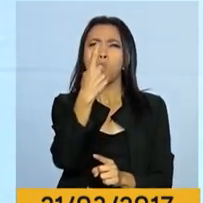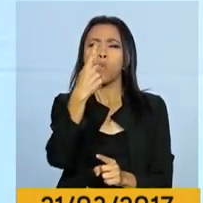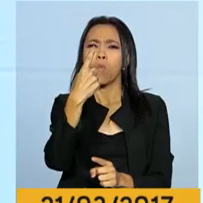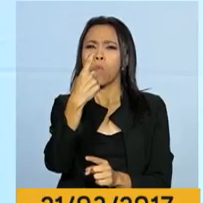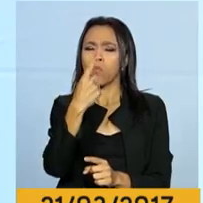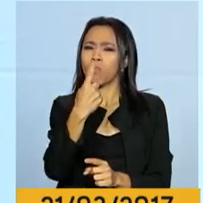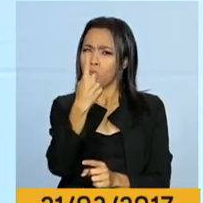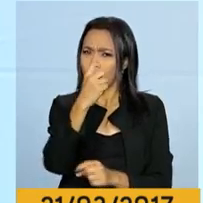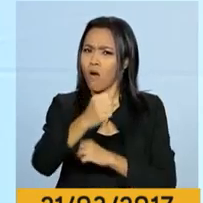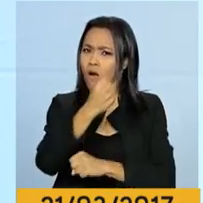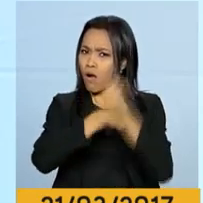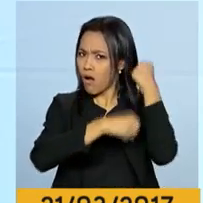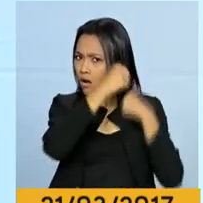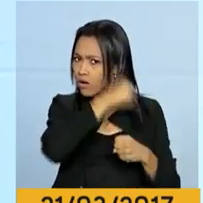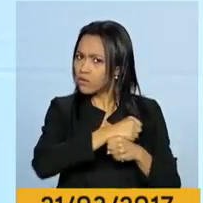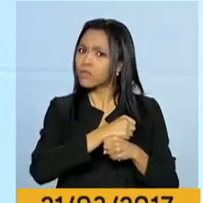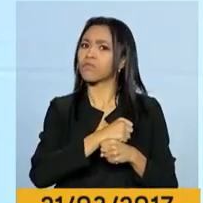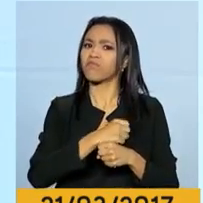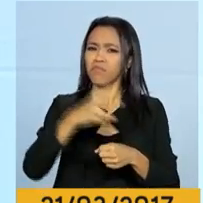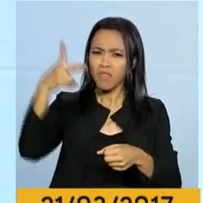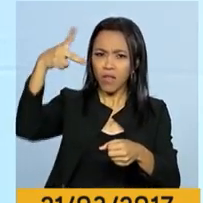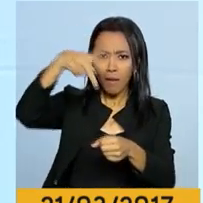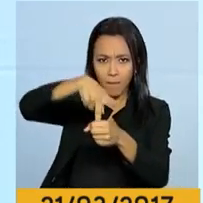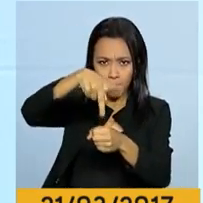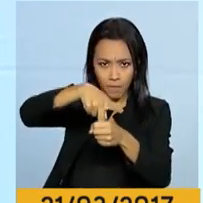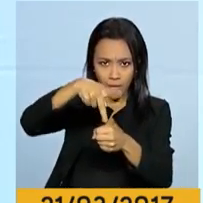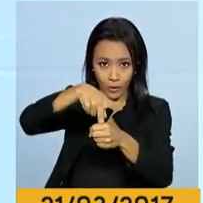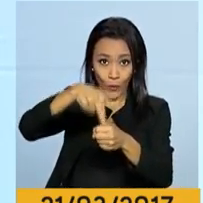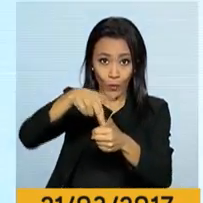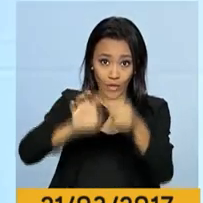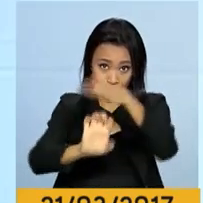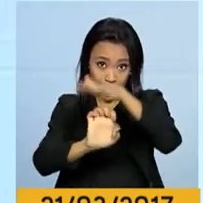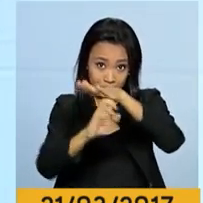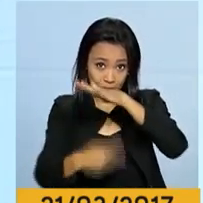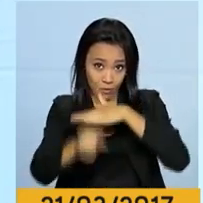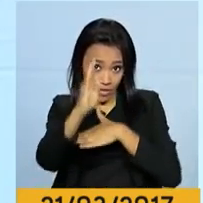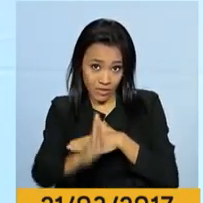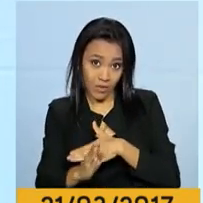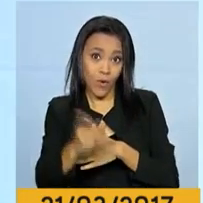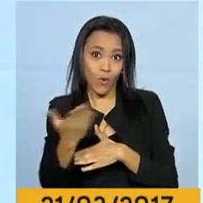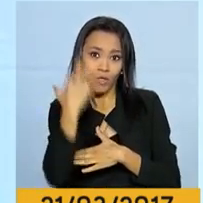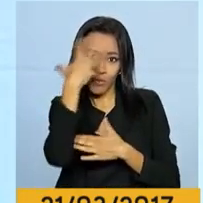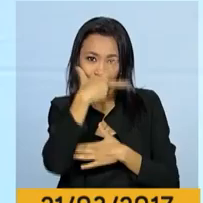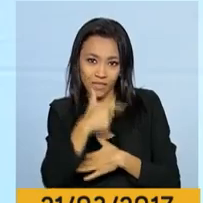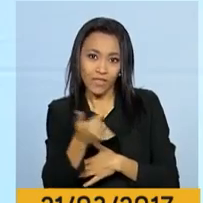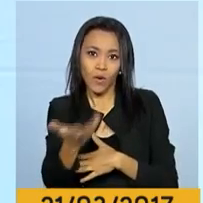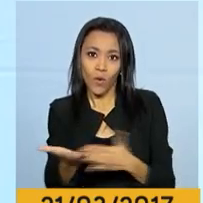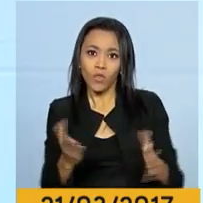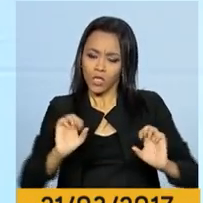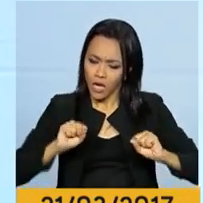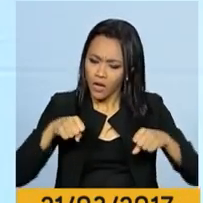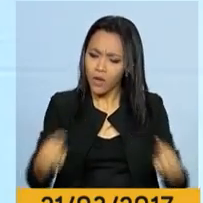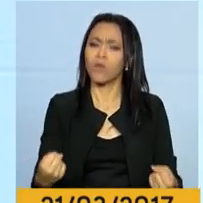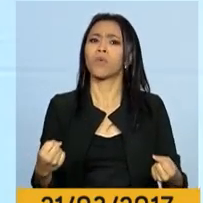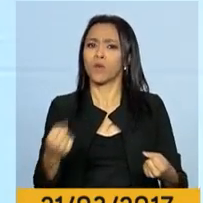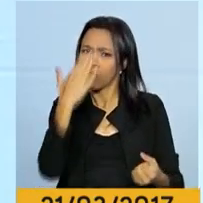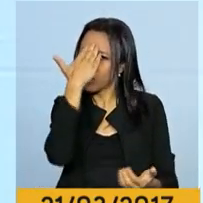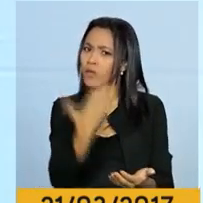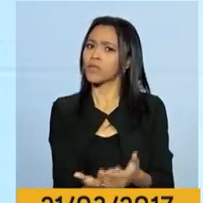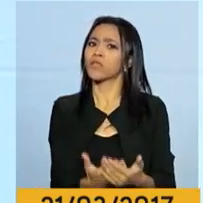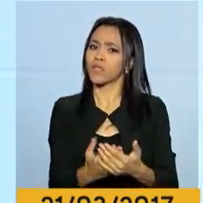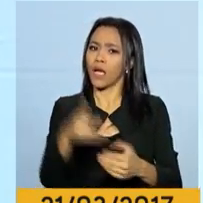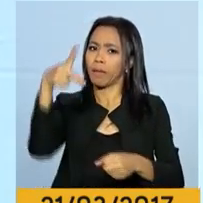ou menos, que a Petrobras era uma palavra feia. Hoje é uma palavra bonita, porque ela recuperou a sua credibilidade.